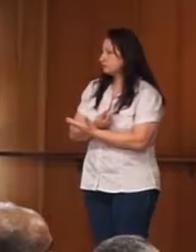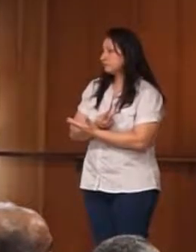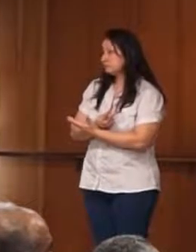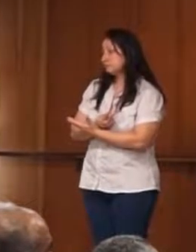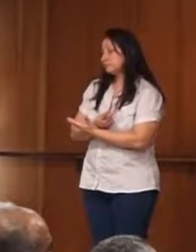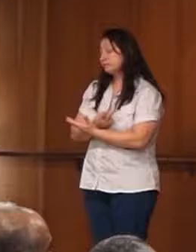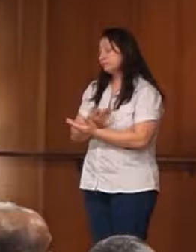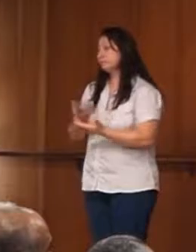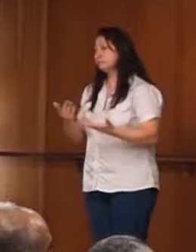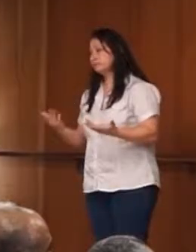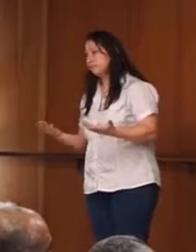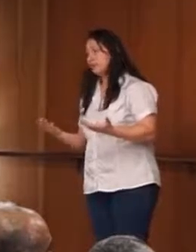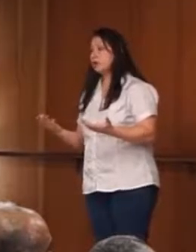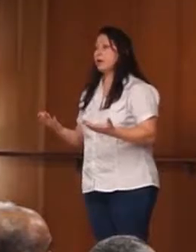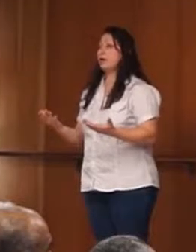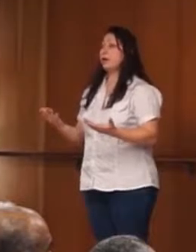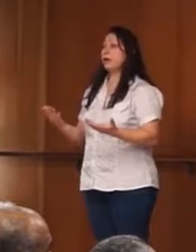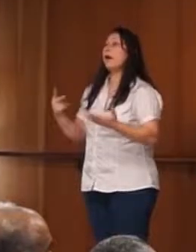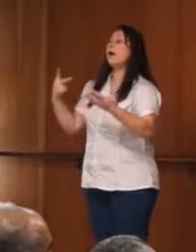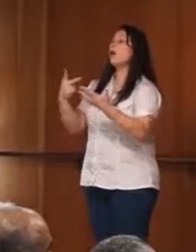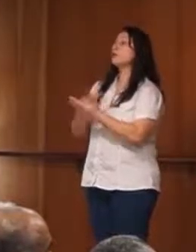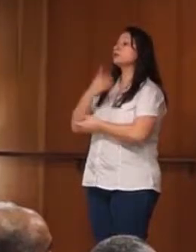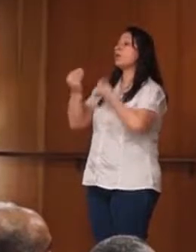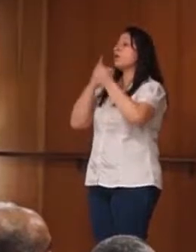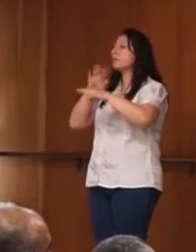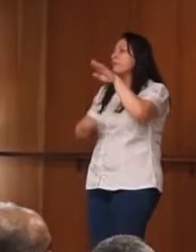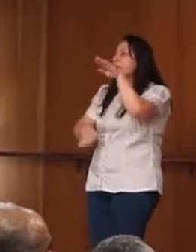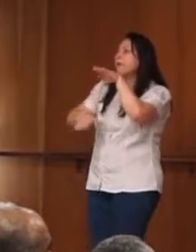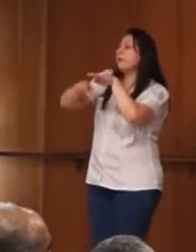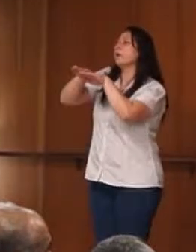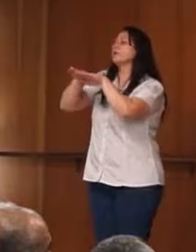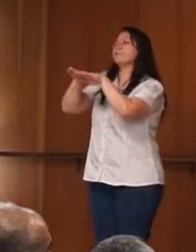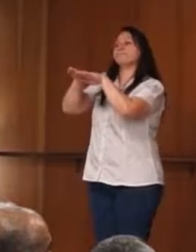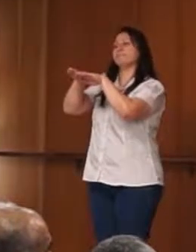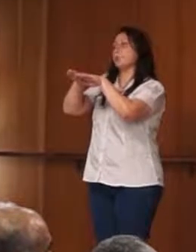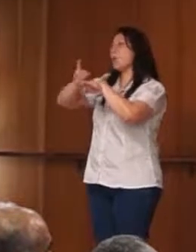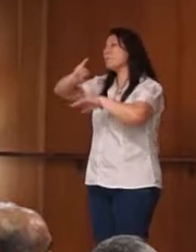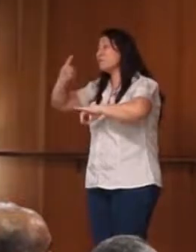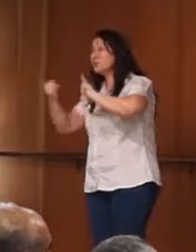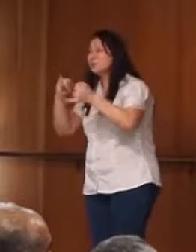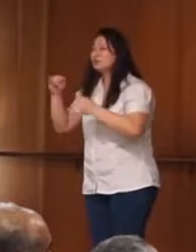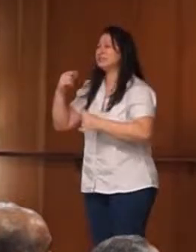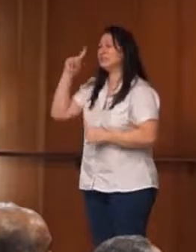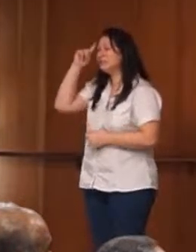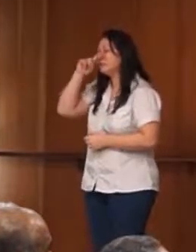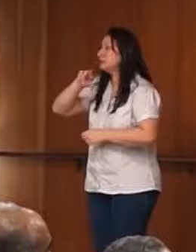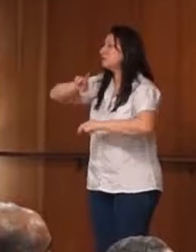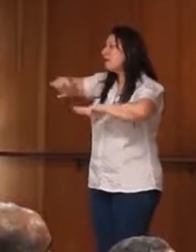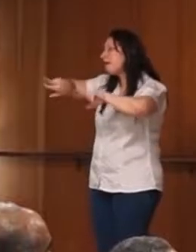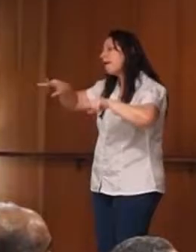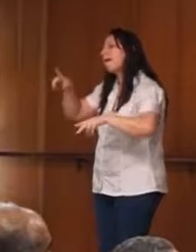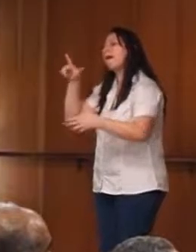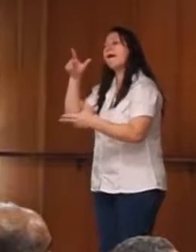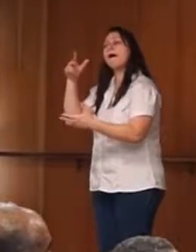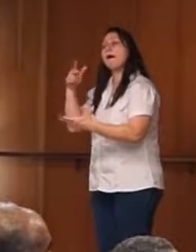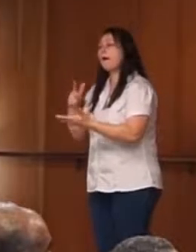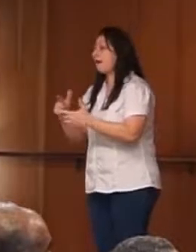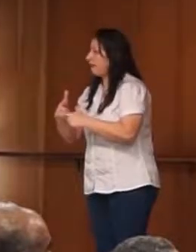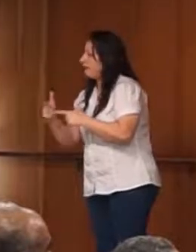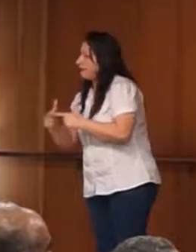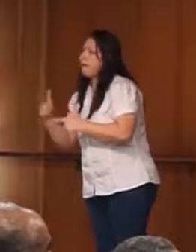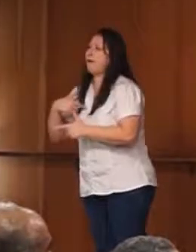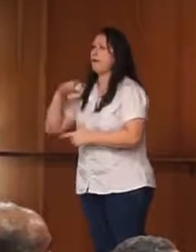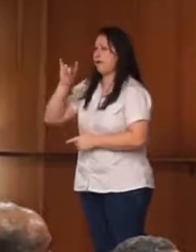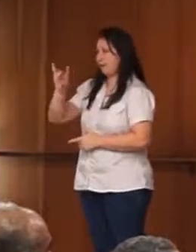com a igualdade de oportunidades e, portanto, a desigualação é inevitável. Mas o Brasil tem uma